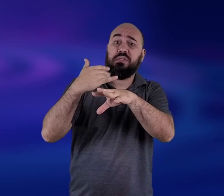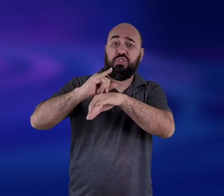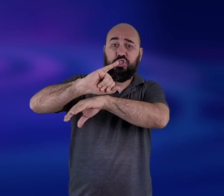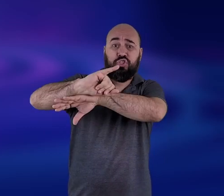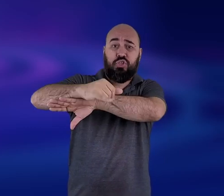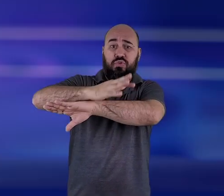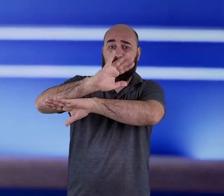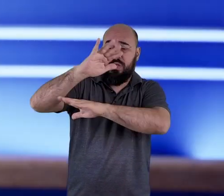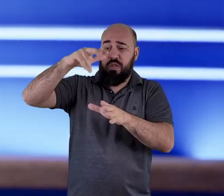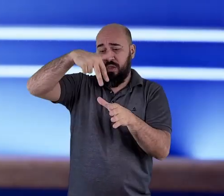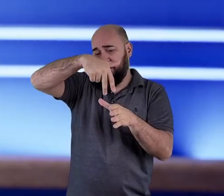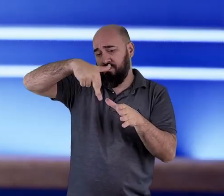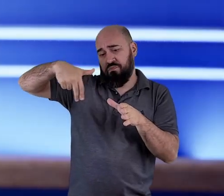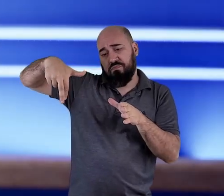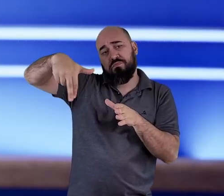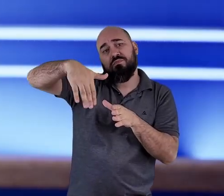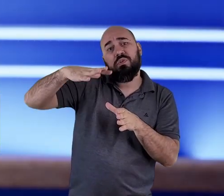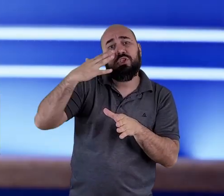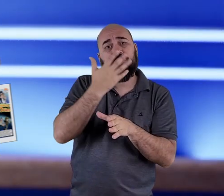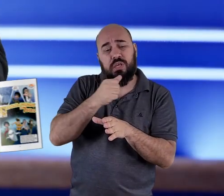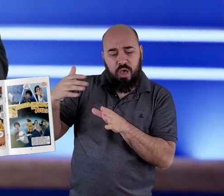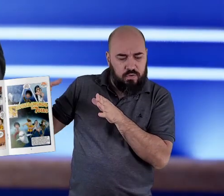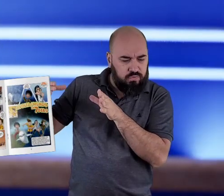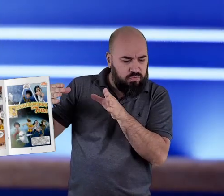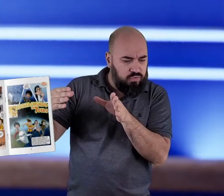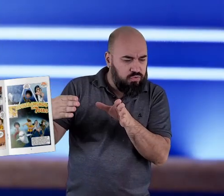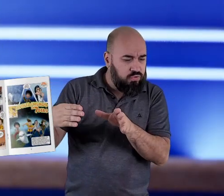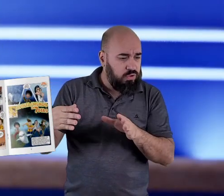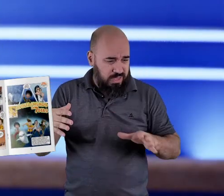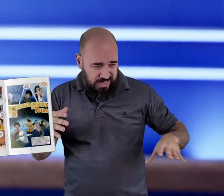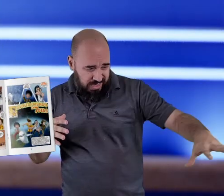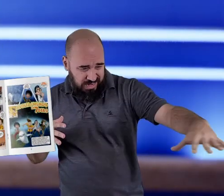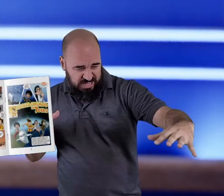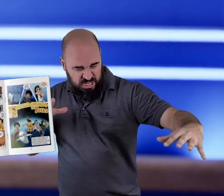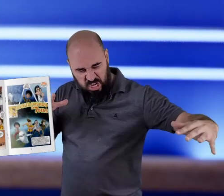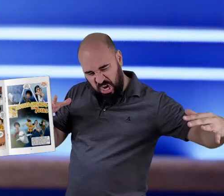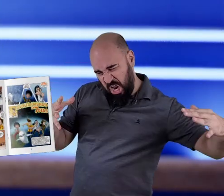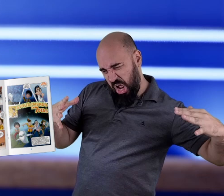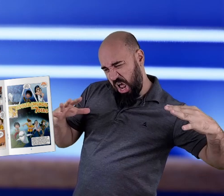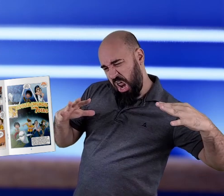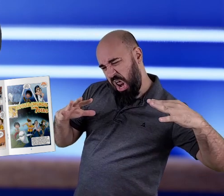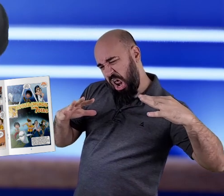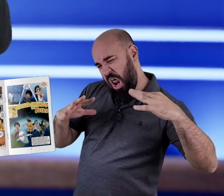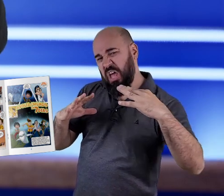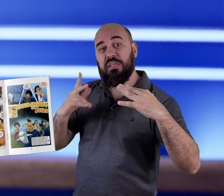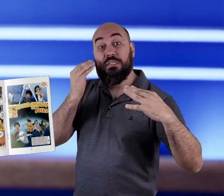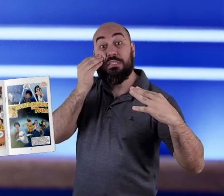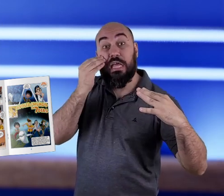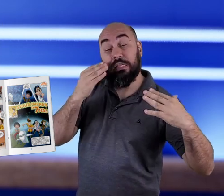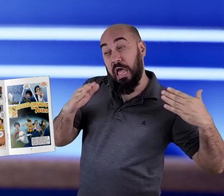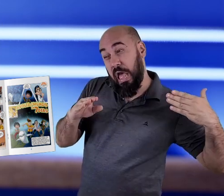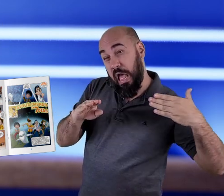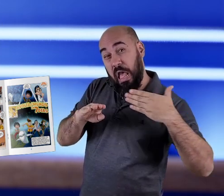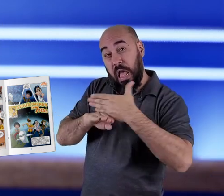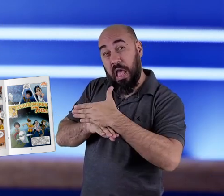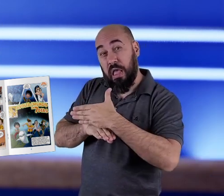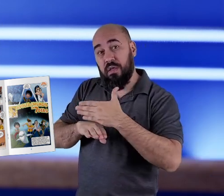consumiu. Ou seja, os perdidos, depois dos 1000